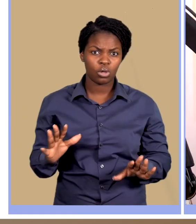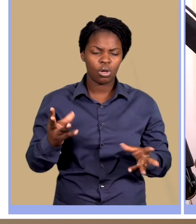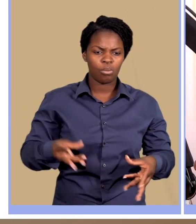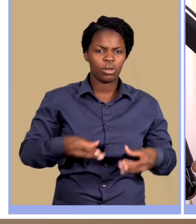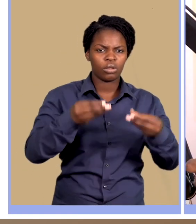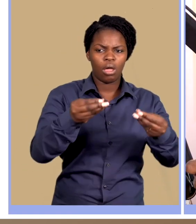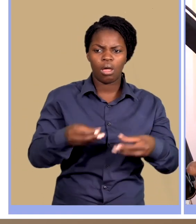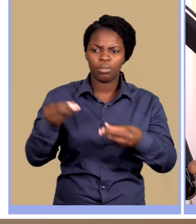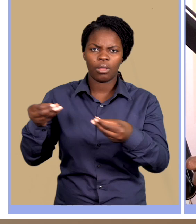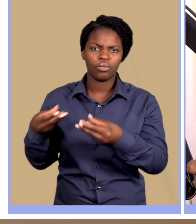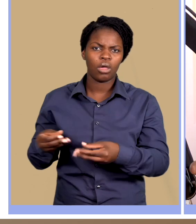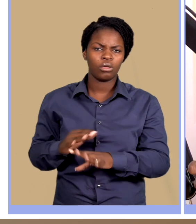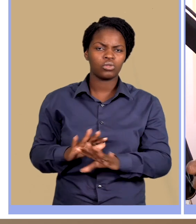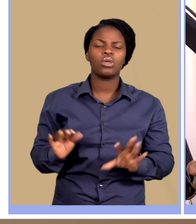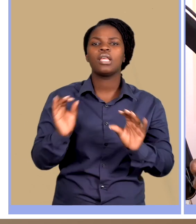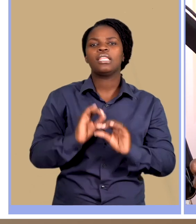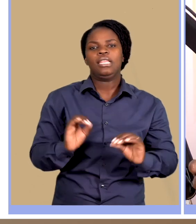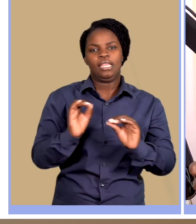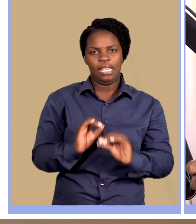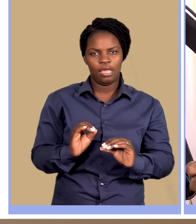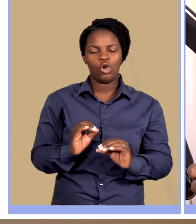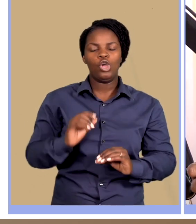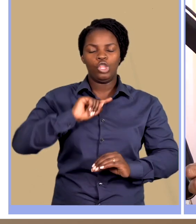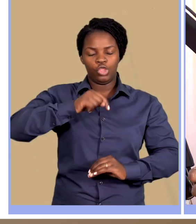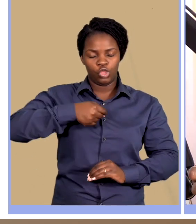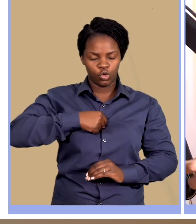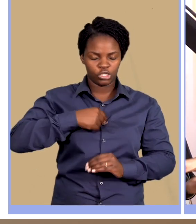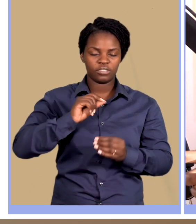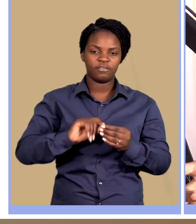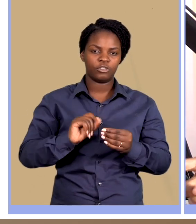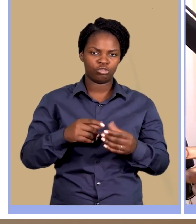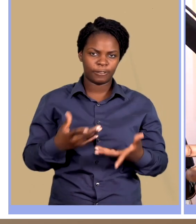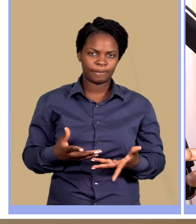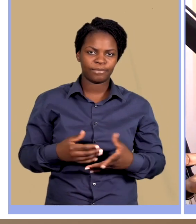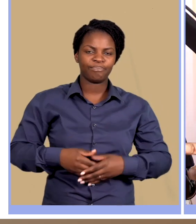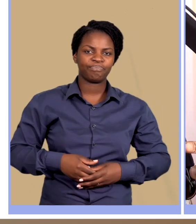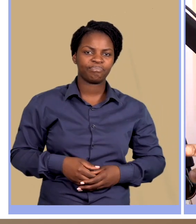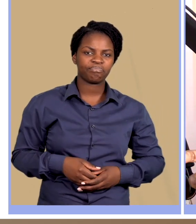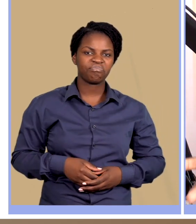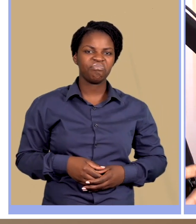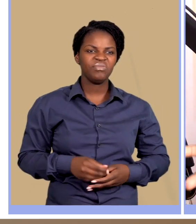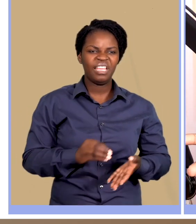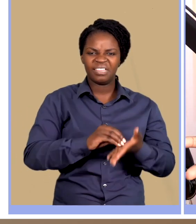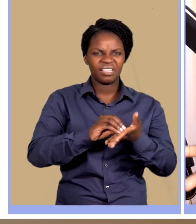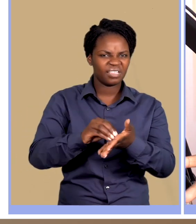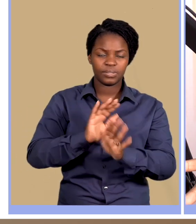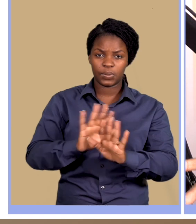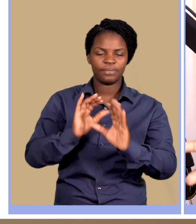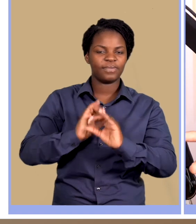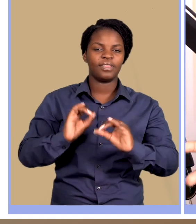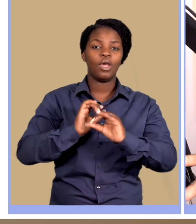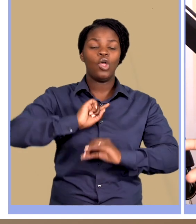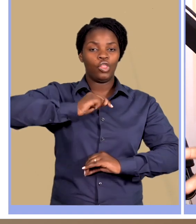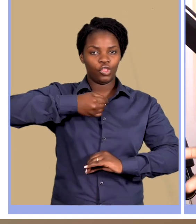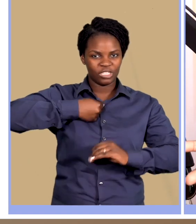trazer, como é que se chama, regador. Não, estamos também a trazer material inerente